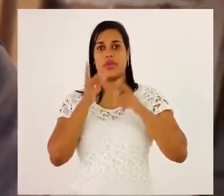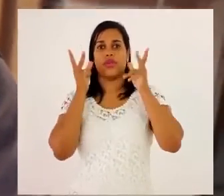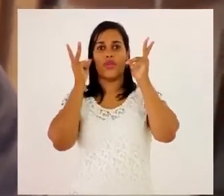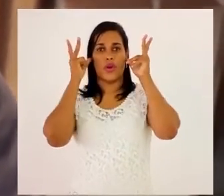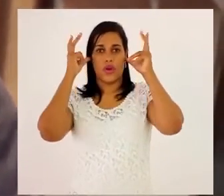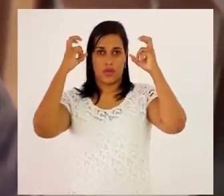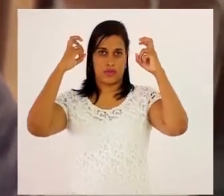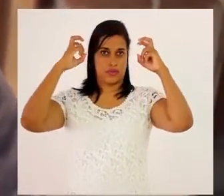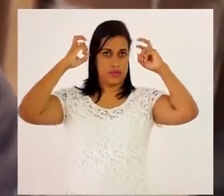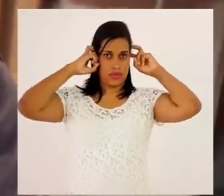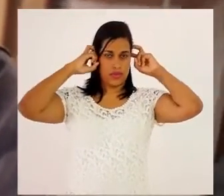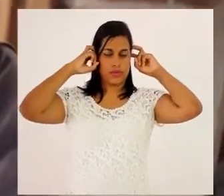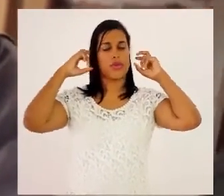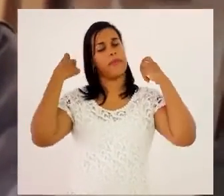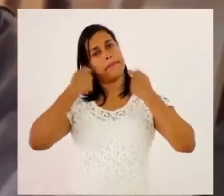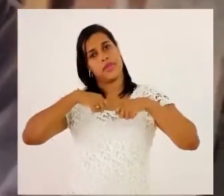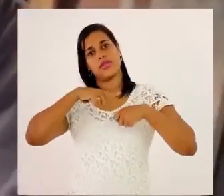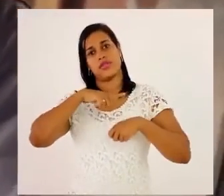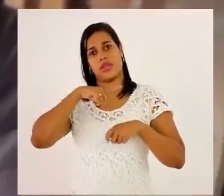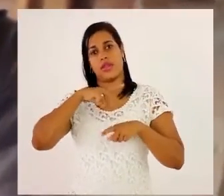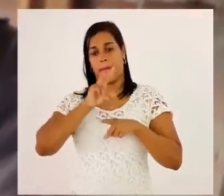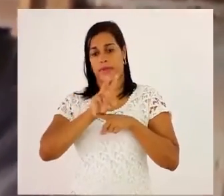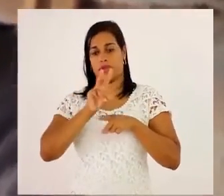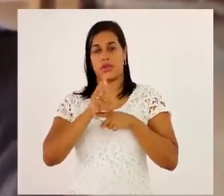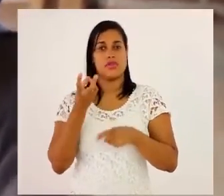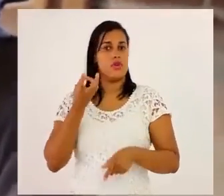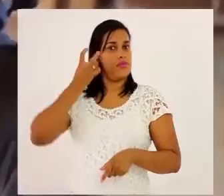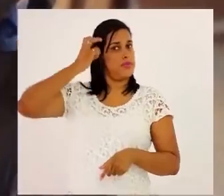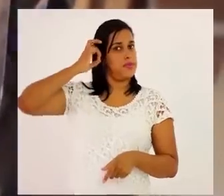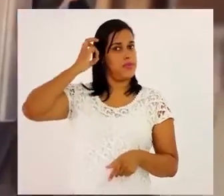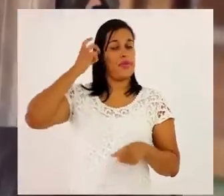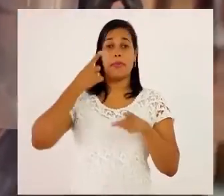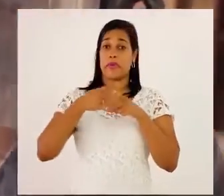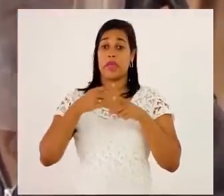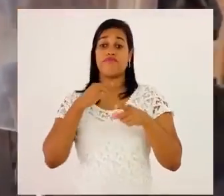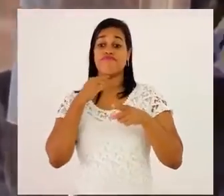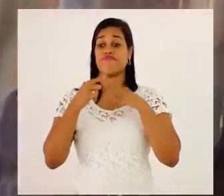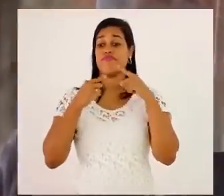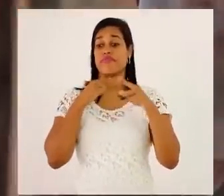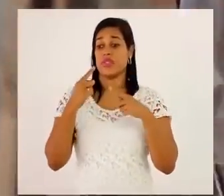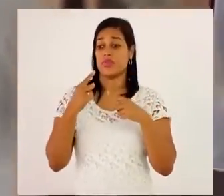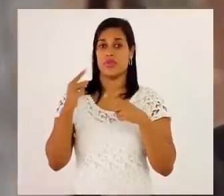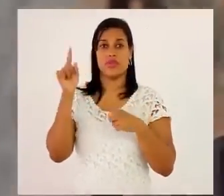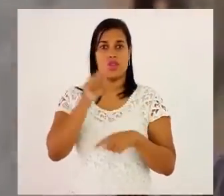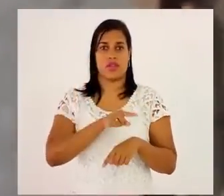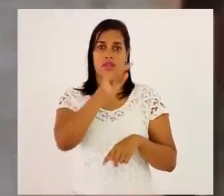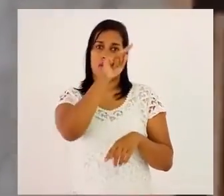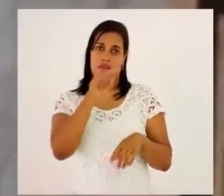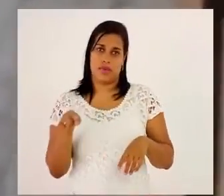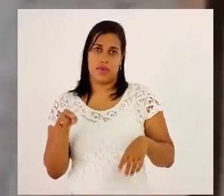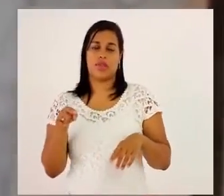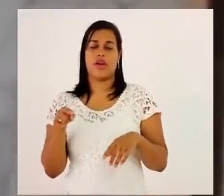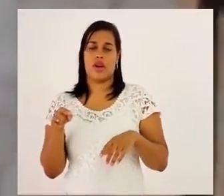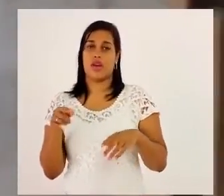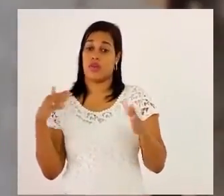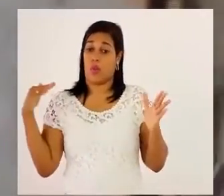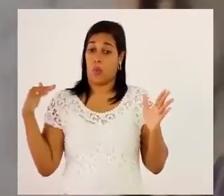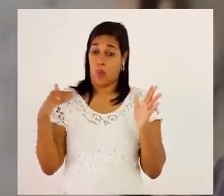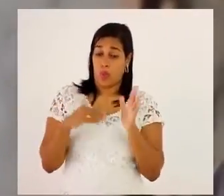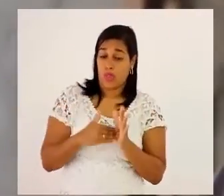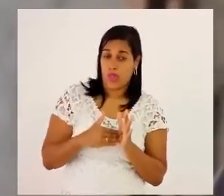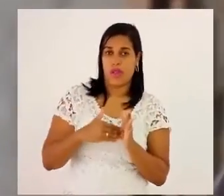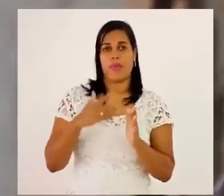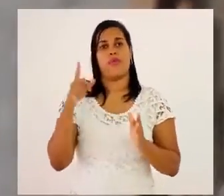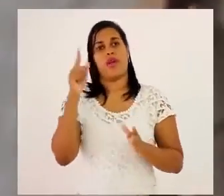auditivo, porque a gente não consegue reduzir, mesmo com todas as proteções, eliminar o risco na fonte nem na trajetória. Então, o último passo a